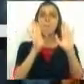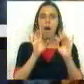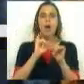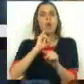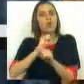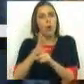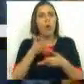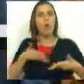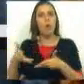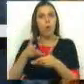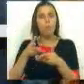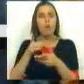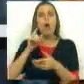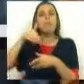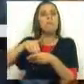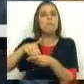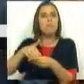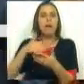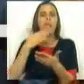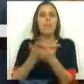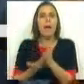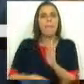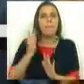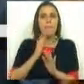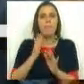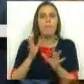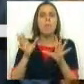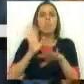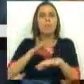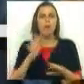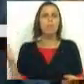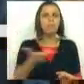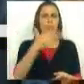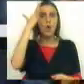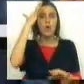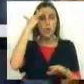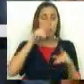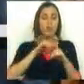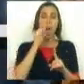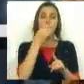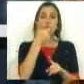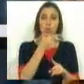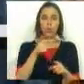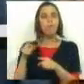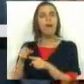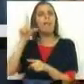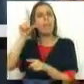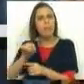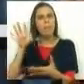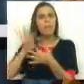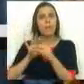outro rumo no que concerne ao aumento do número de alunos por turma e de seguir outro rumo também no que concerne